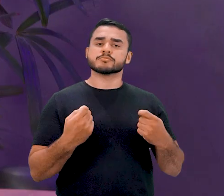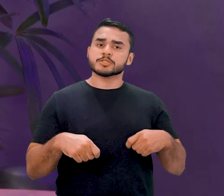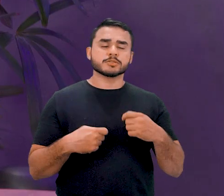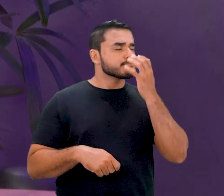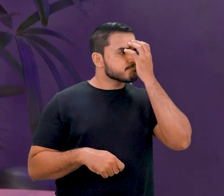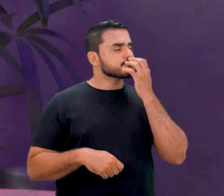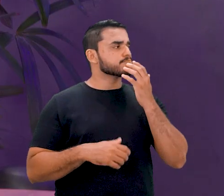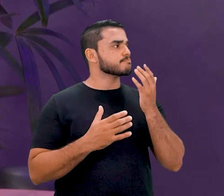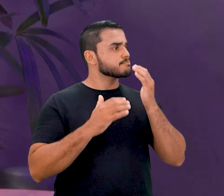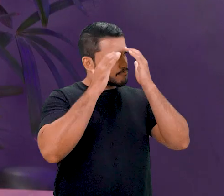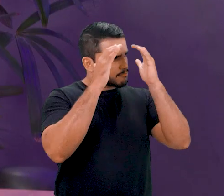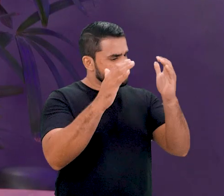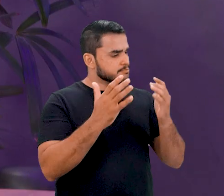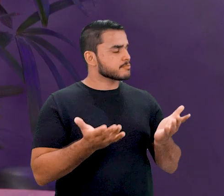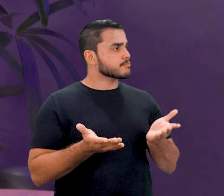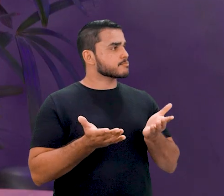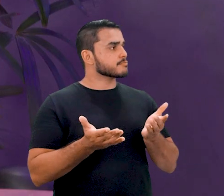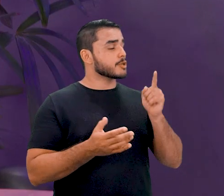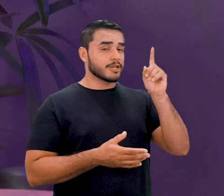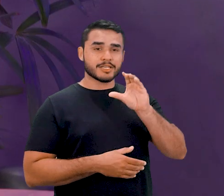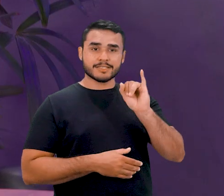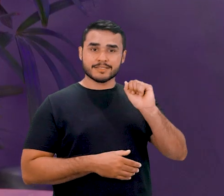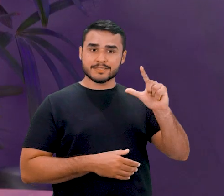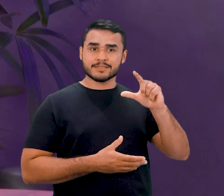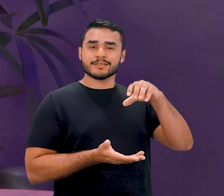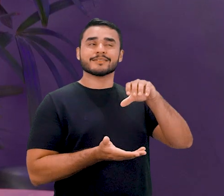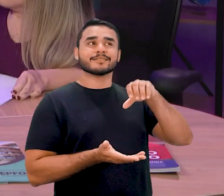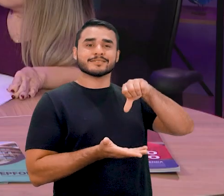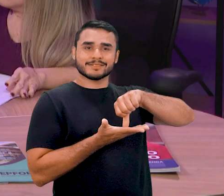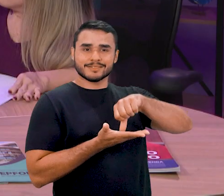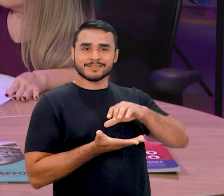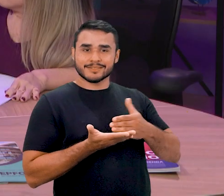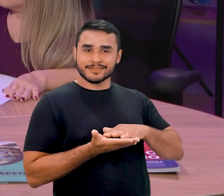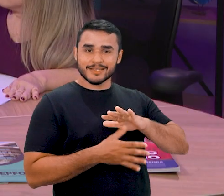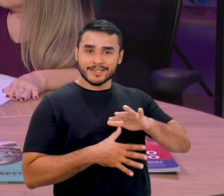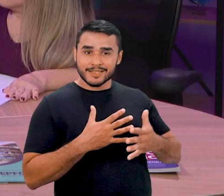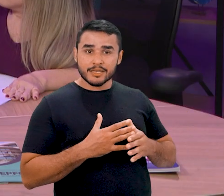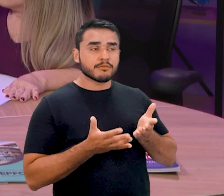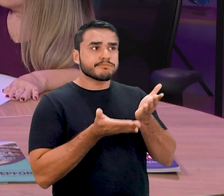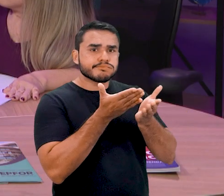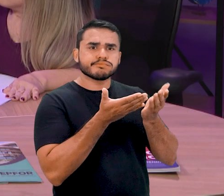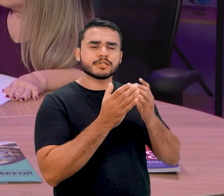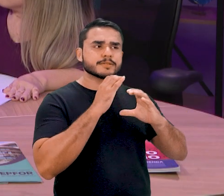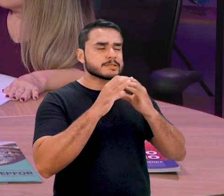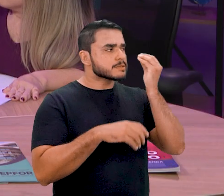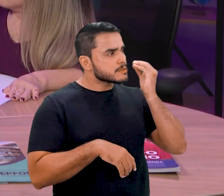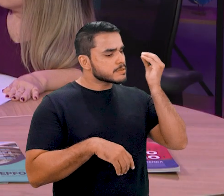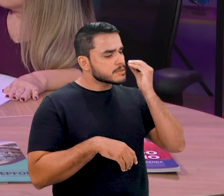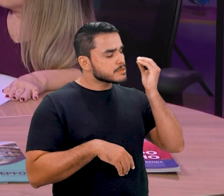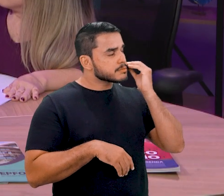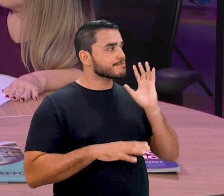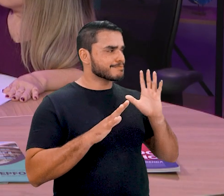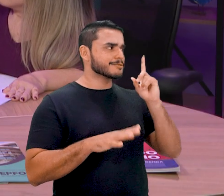Acolhidas, né? Através da central. Mas, assim, é muito complexo, é algo que tem que ser